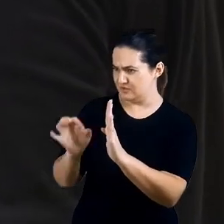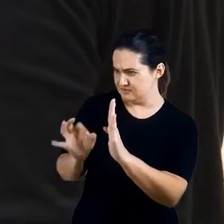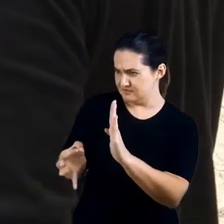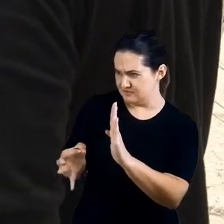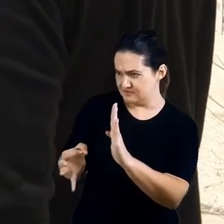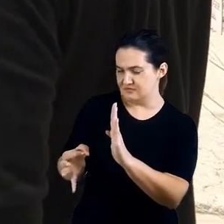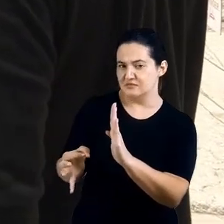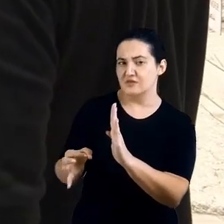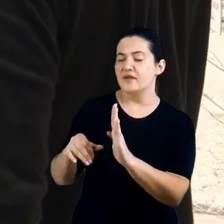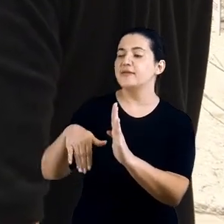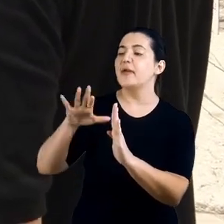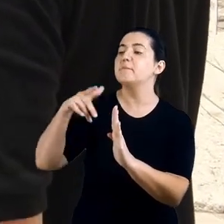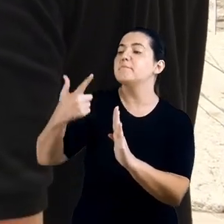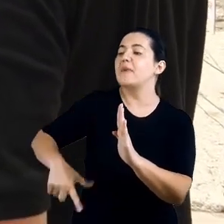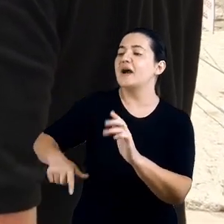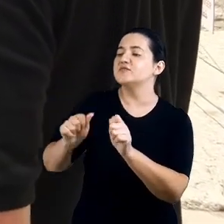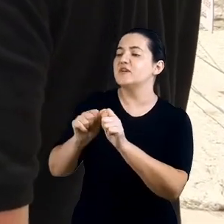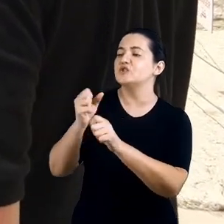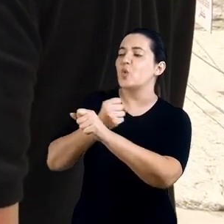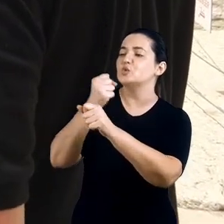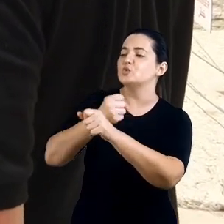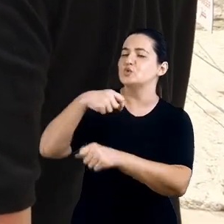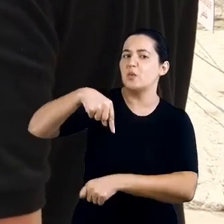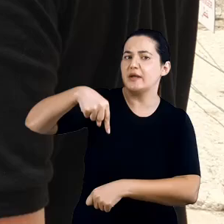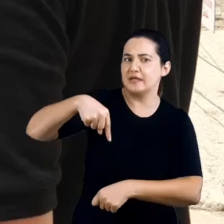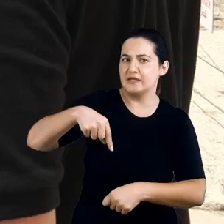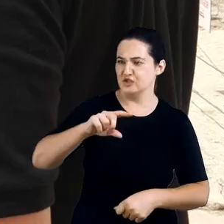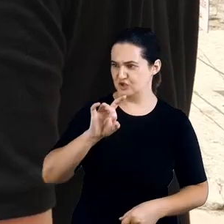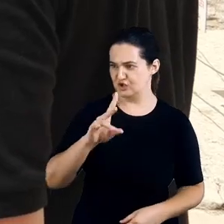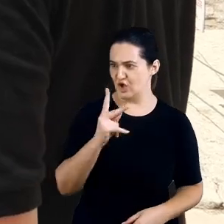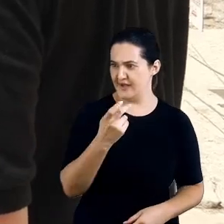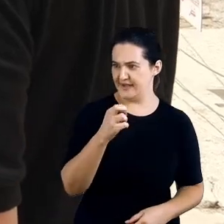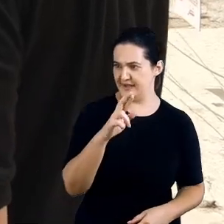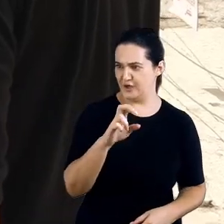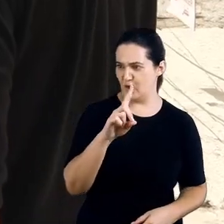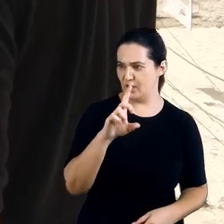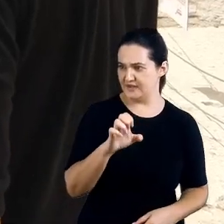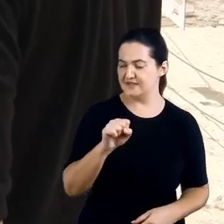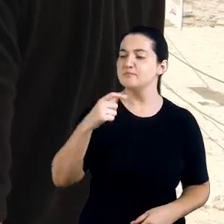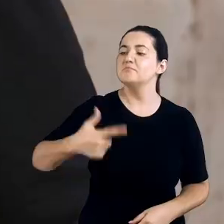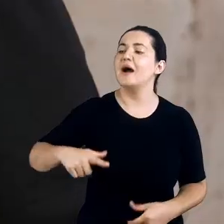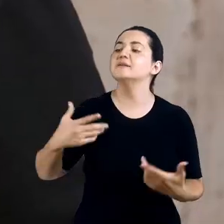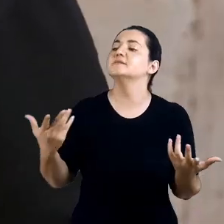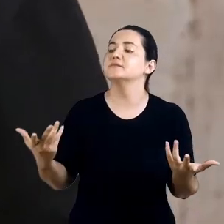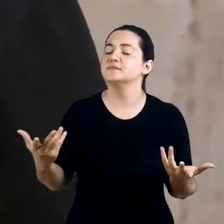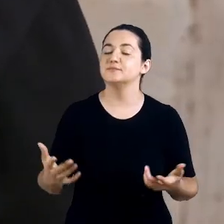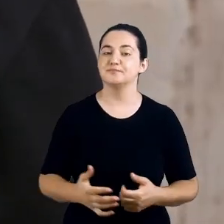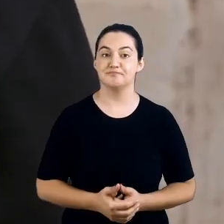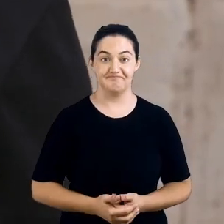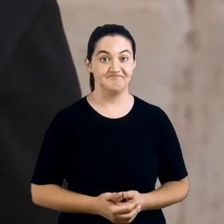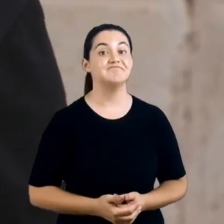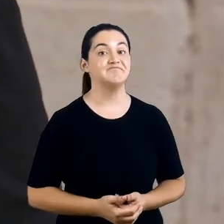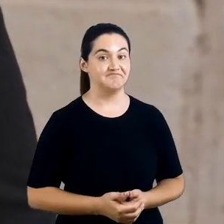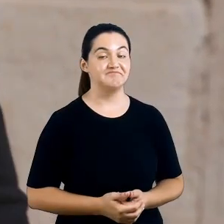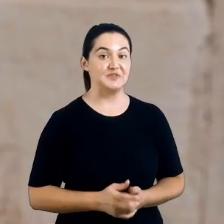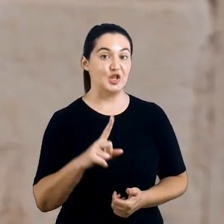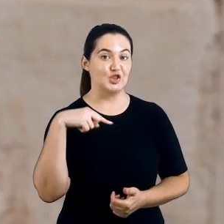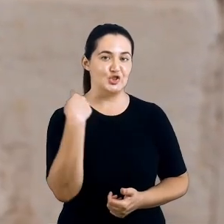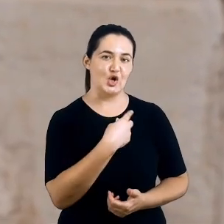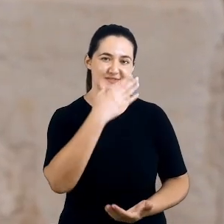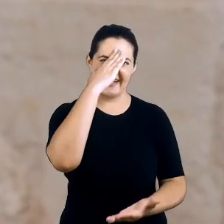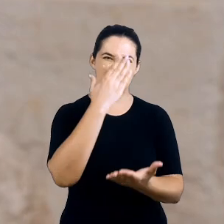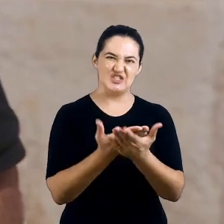aqui é construção herodiana. Quem mais participou da construção desse lugar além de Herodes? E como sabemos disso? Bem, o